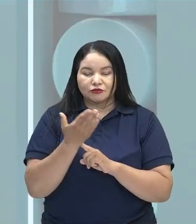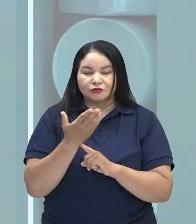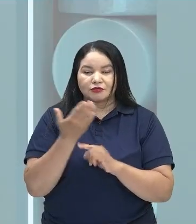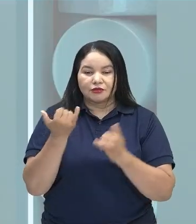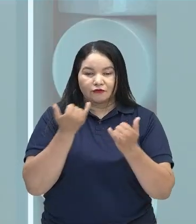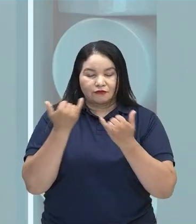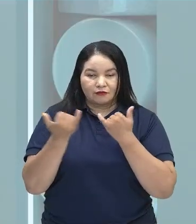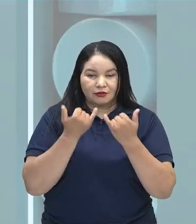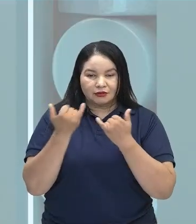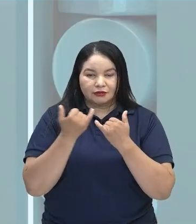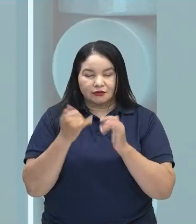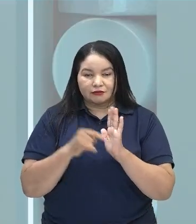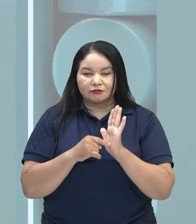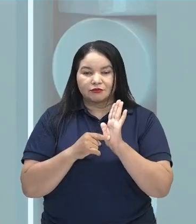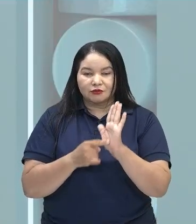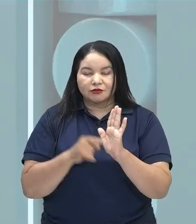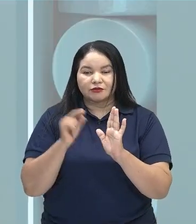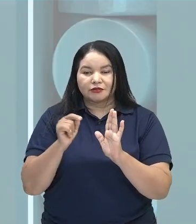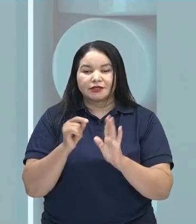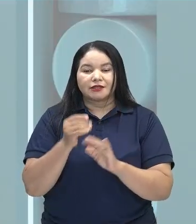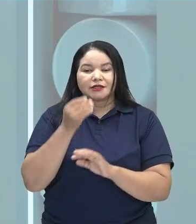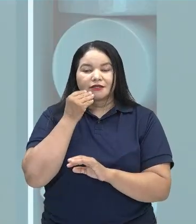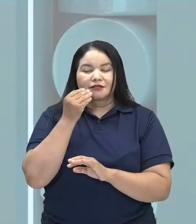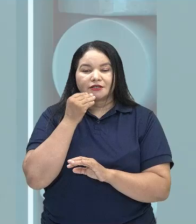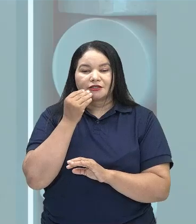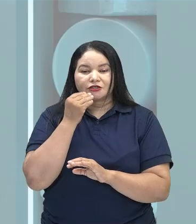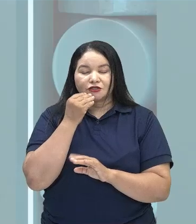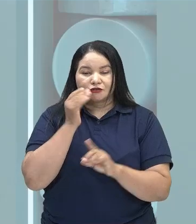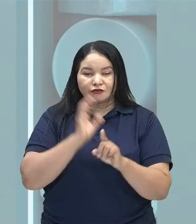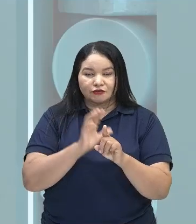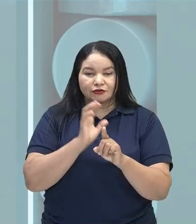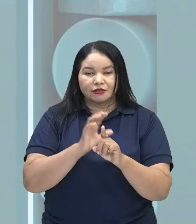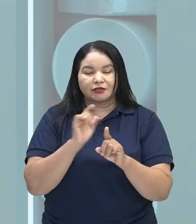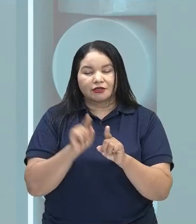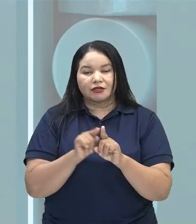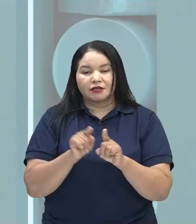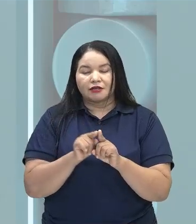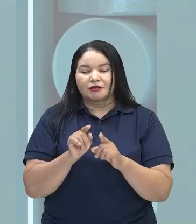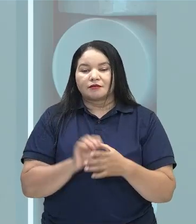mostram, indica uma tentativa de convencer por meio da lógica e fatos,